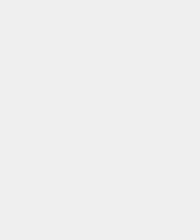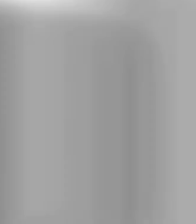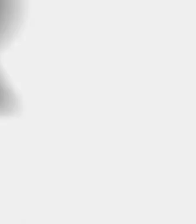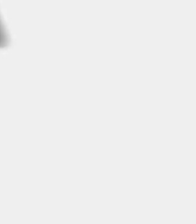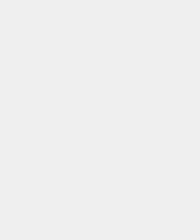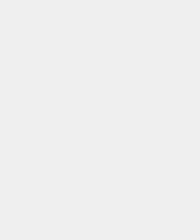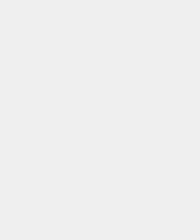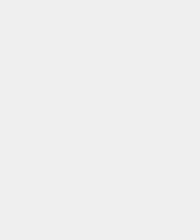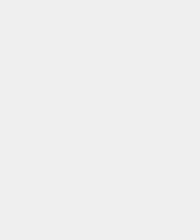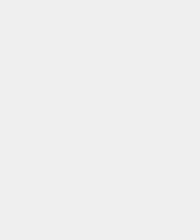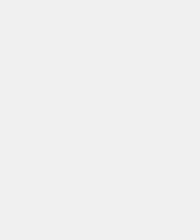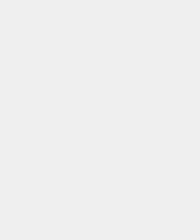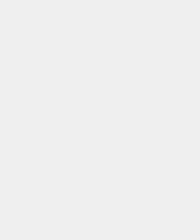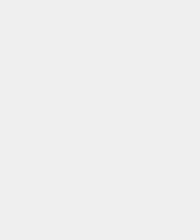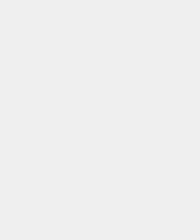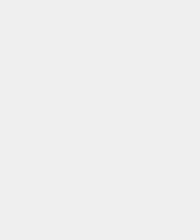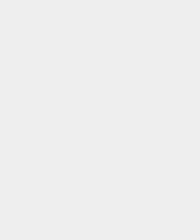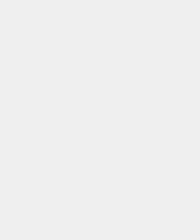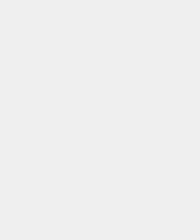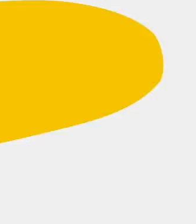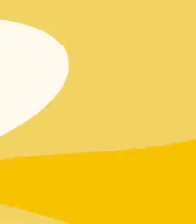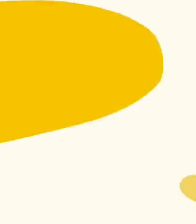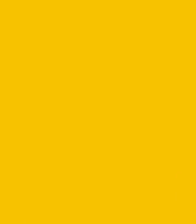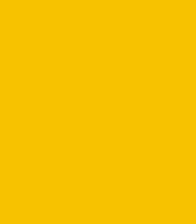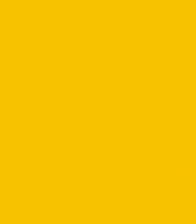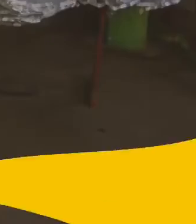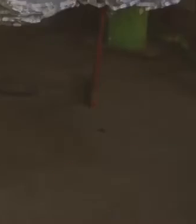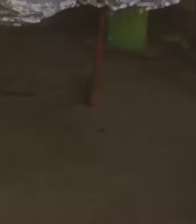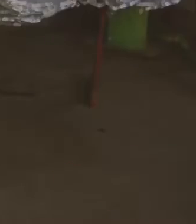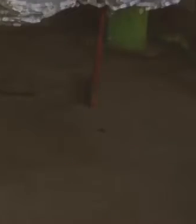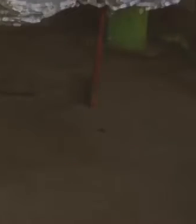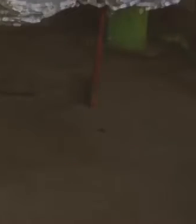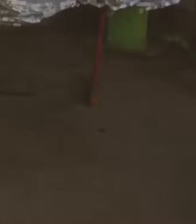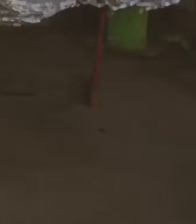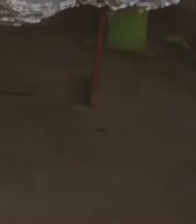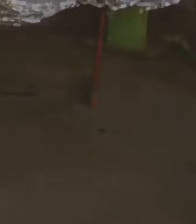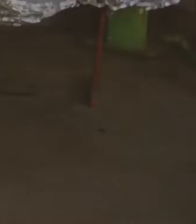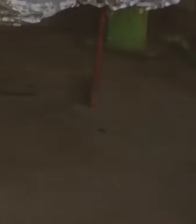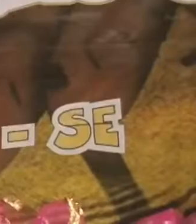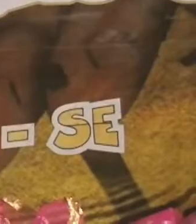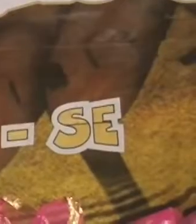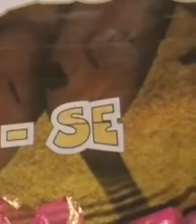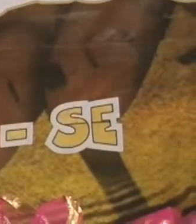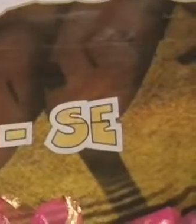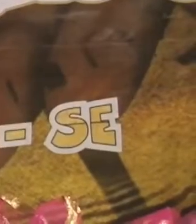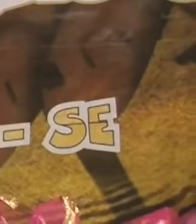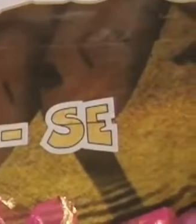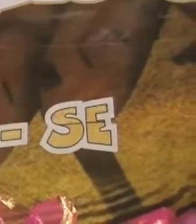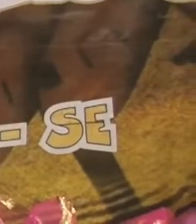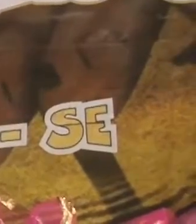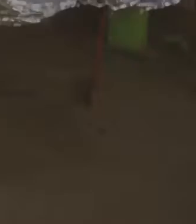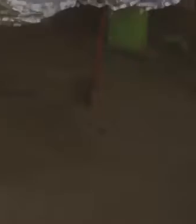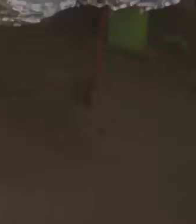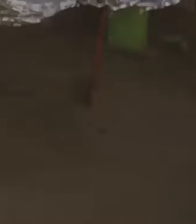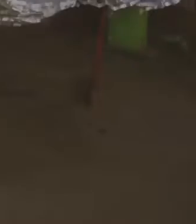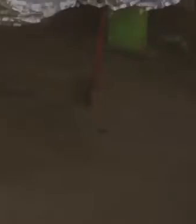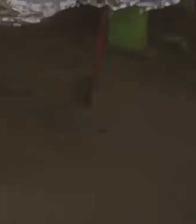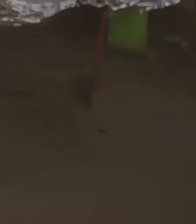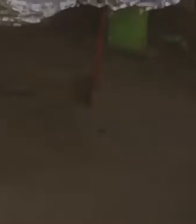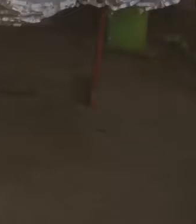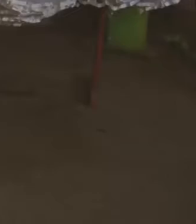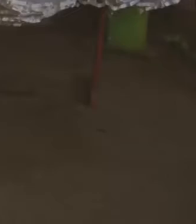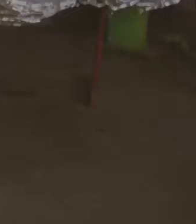E aí Olá meu nome é livania Vieira Santos só marcadora da quadrilha junina